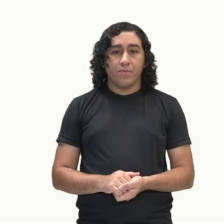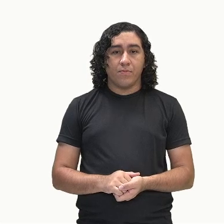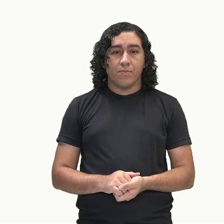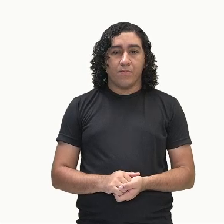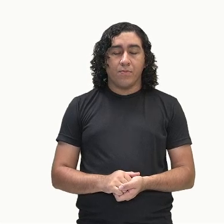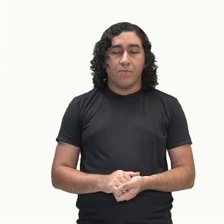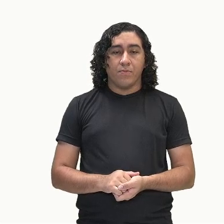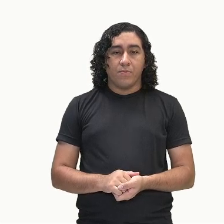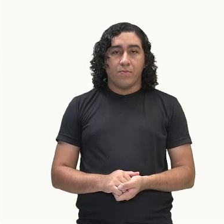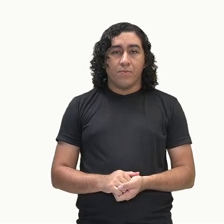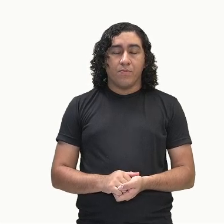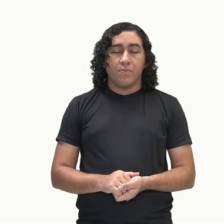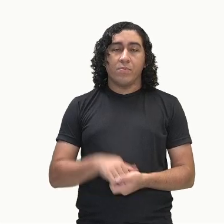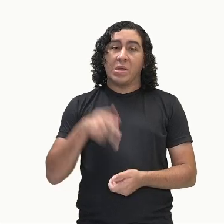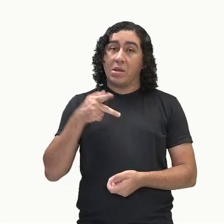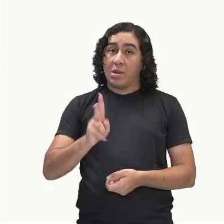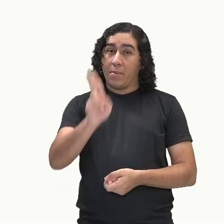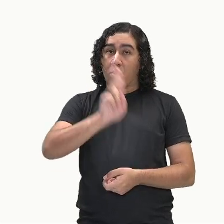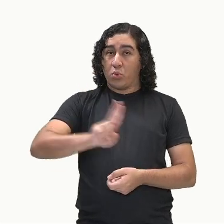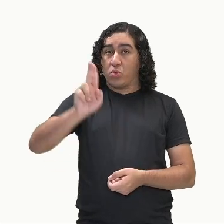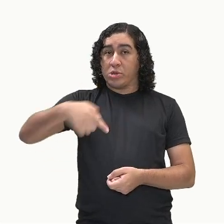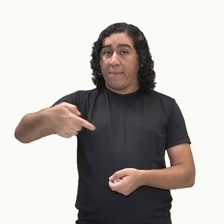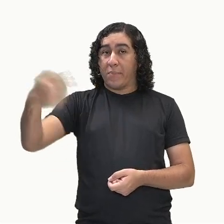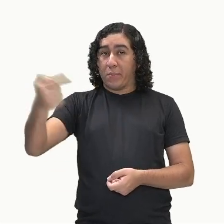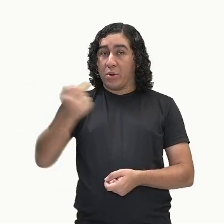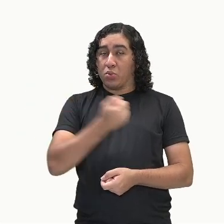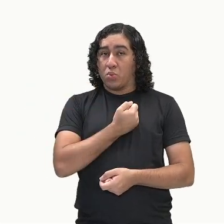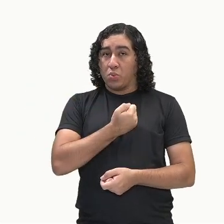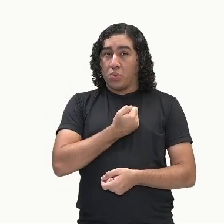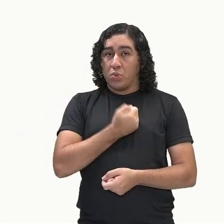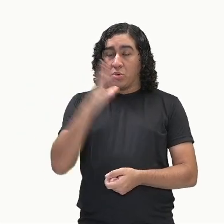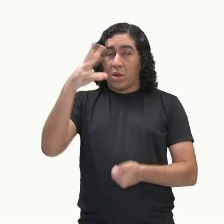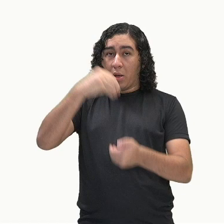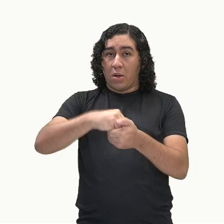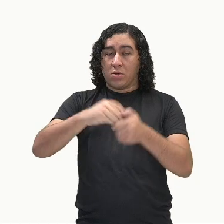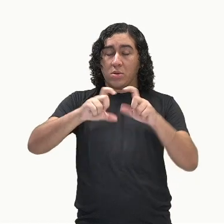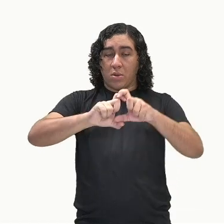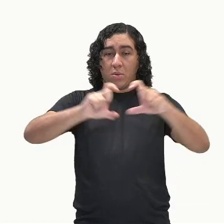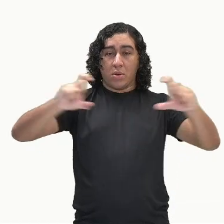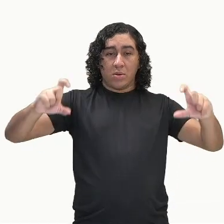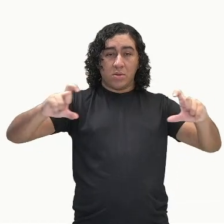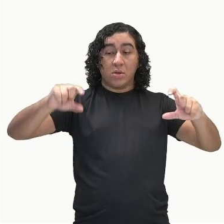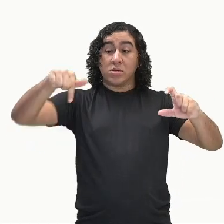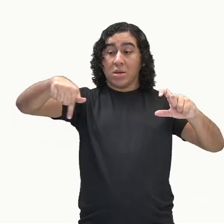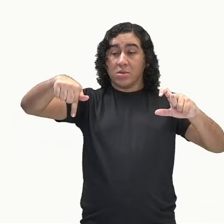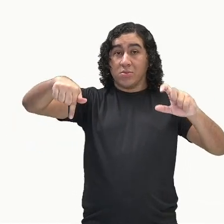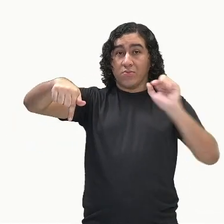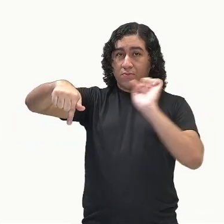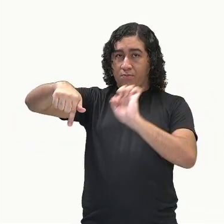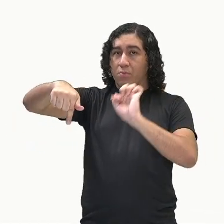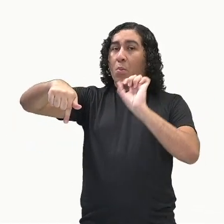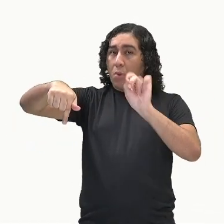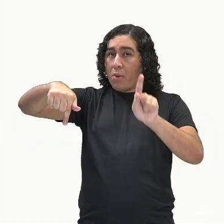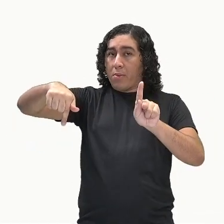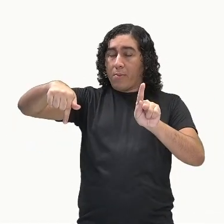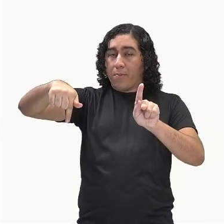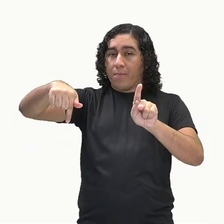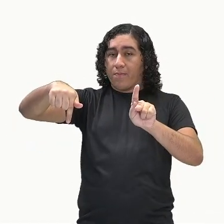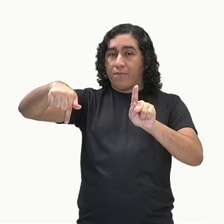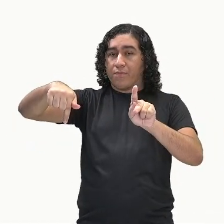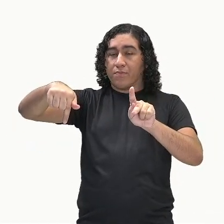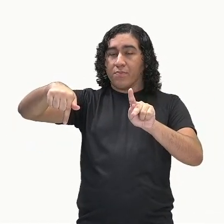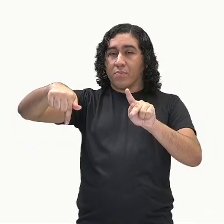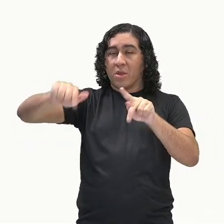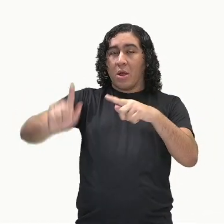dos termos mais importantes da nossa sequência, tá? Então, o primeiro termo é o 7. E